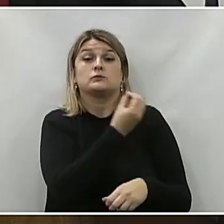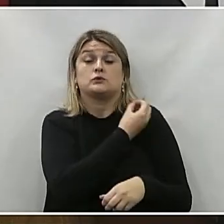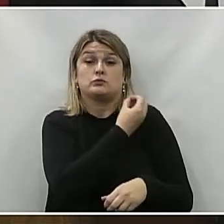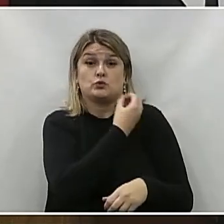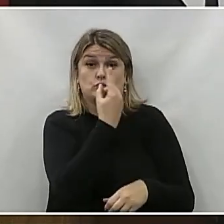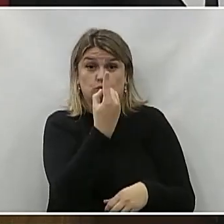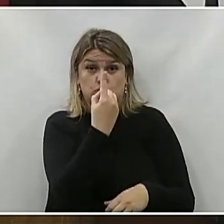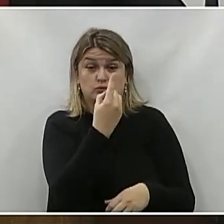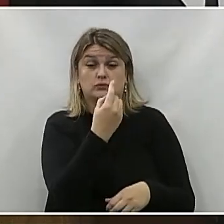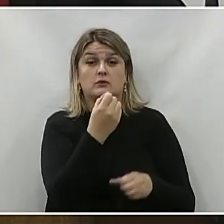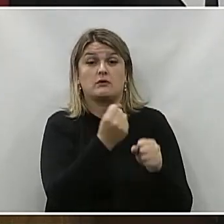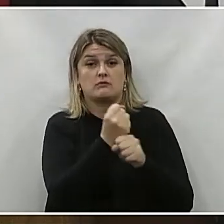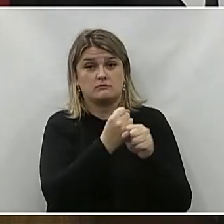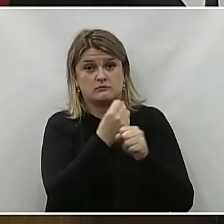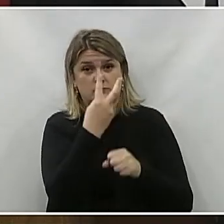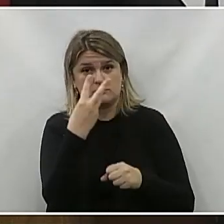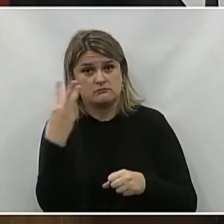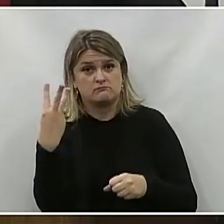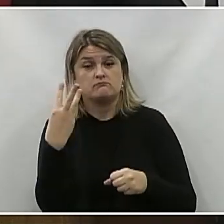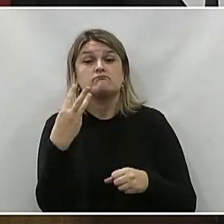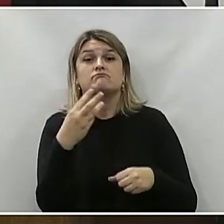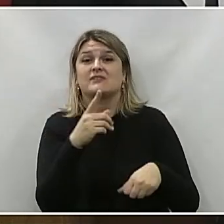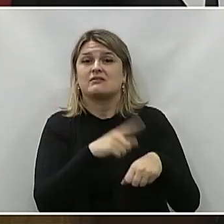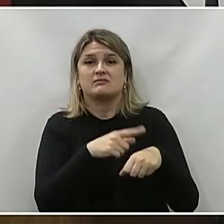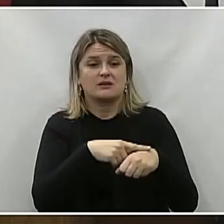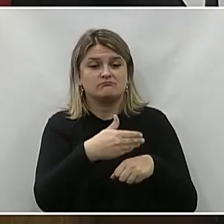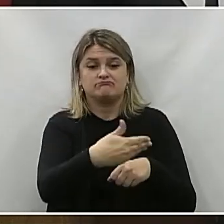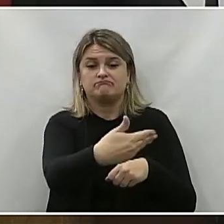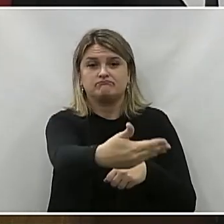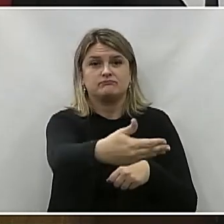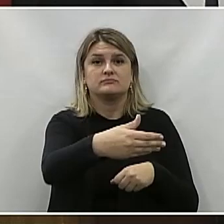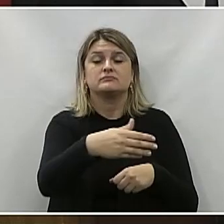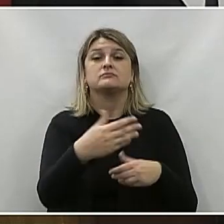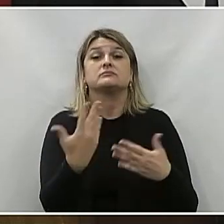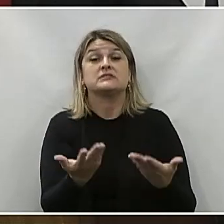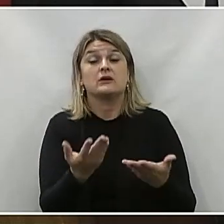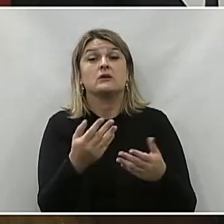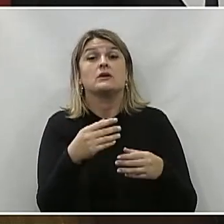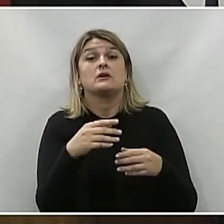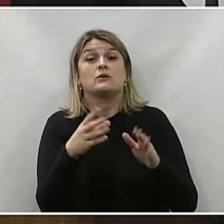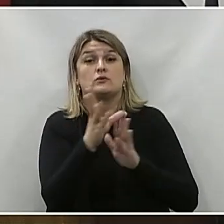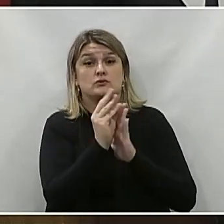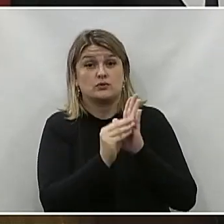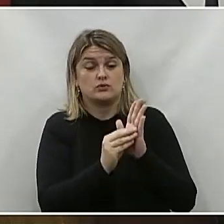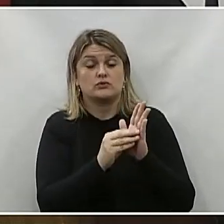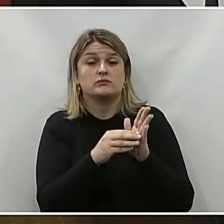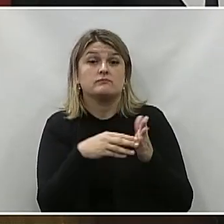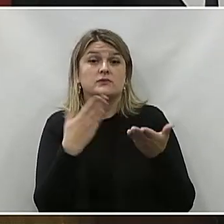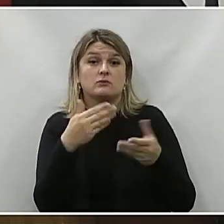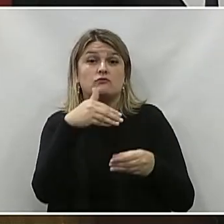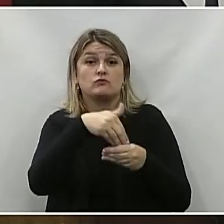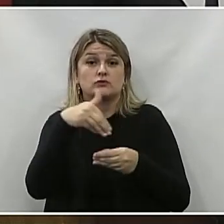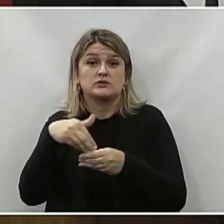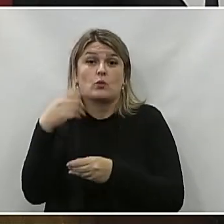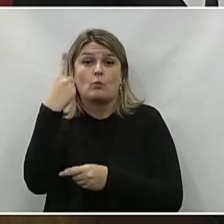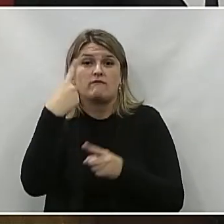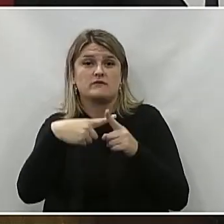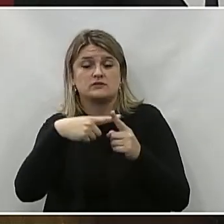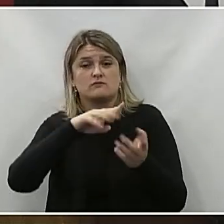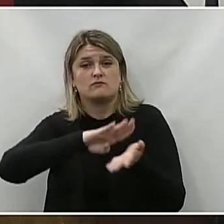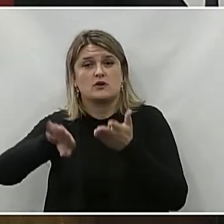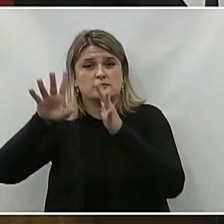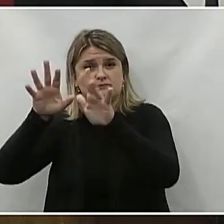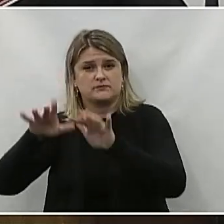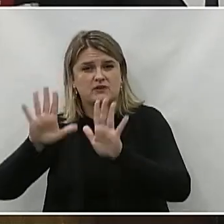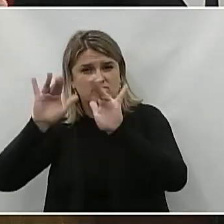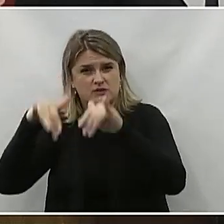1 De 2023 Bem como Tempo escasso Para os demais Trâmites Correlatos A essa matéria Indico pela votação Em turno único Com dispensa